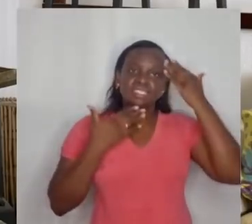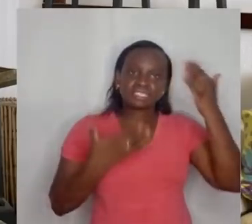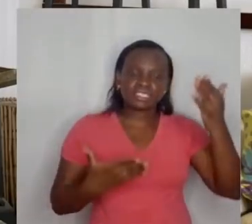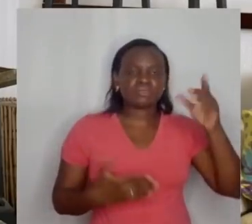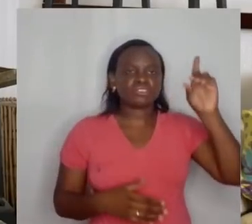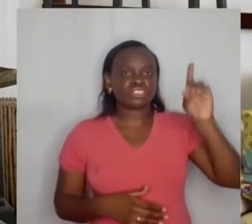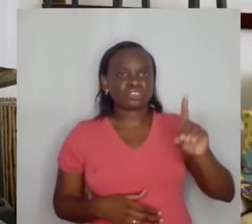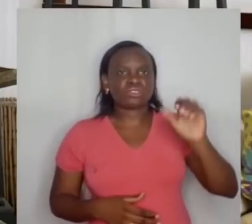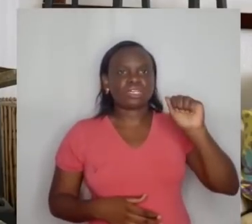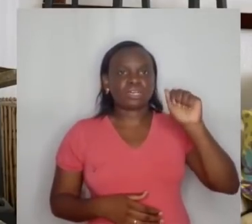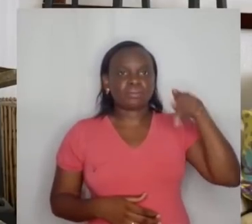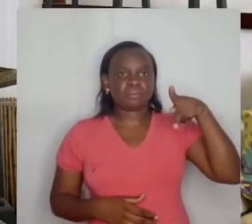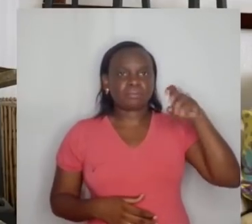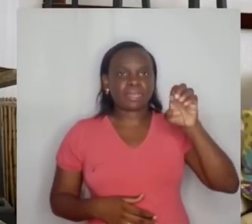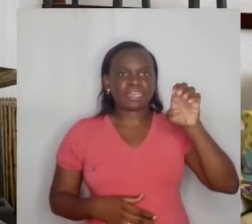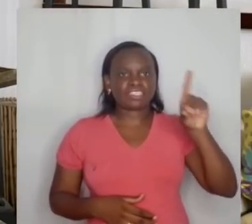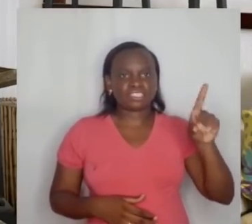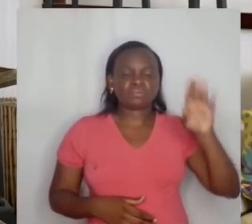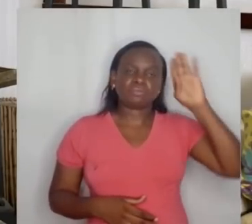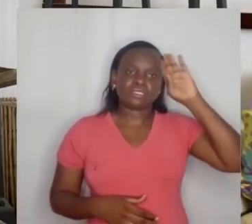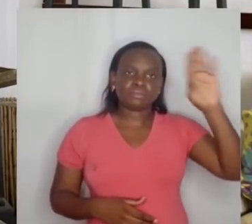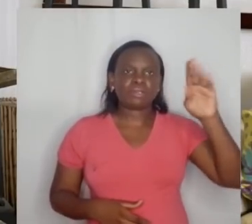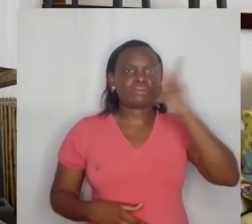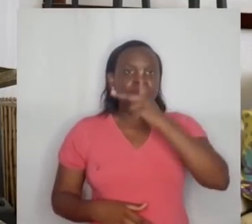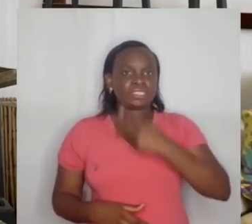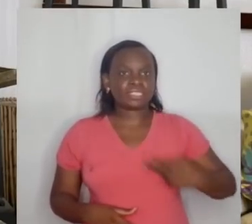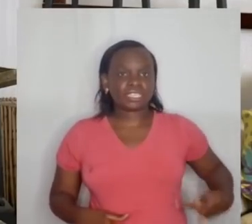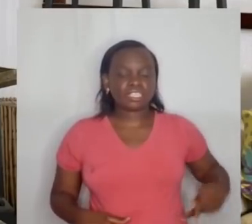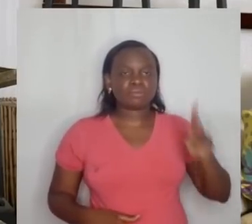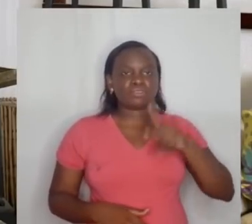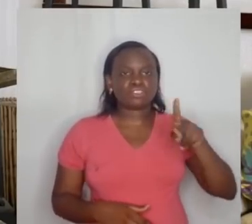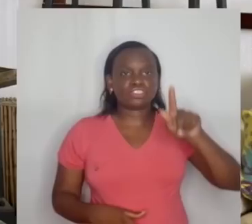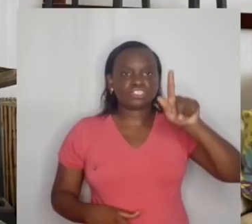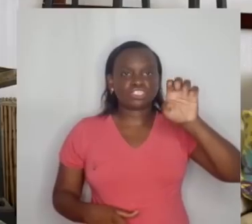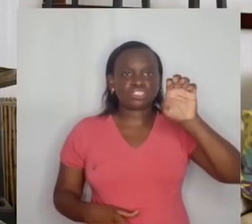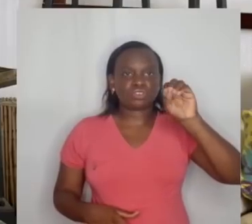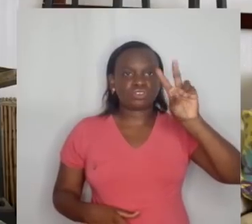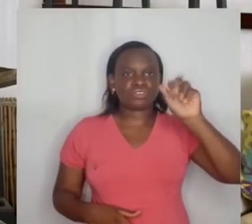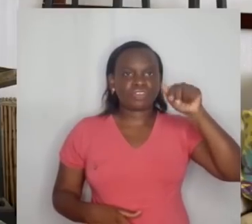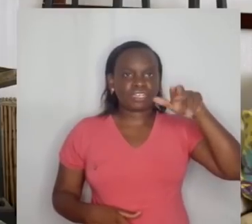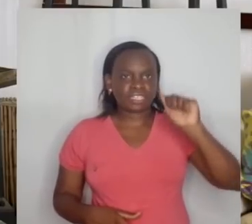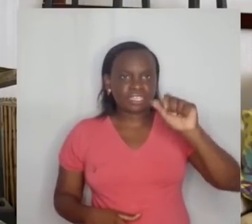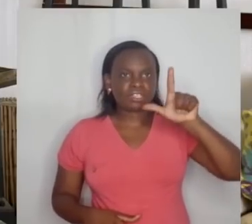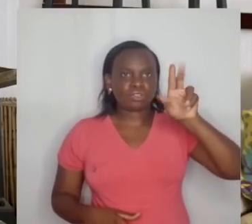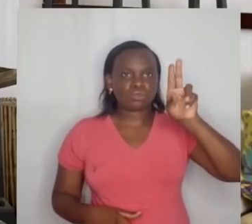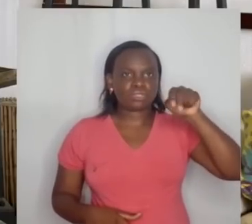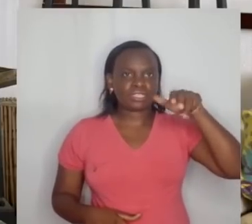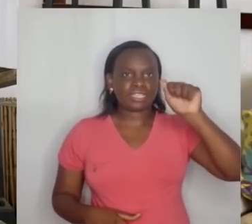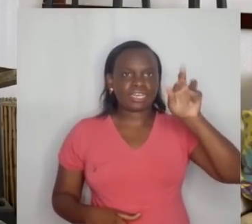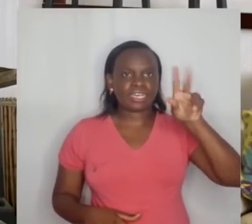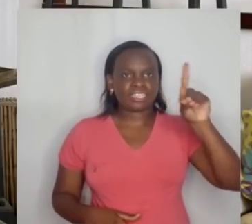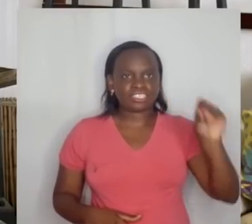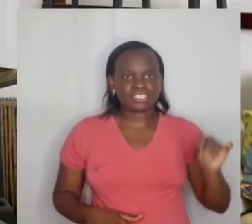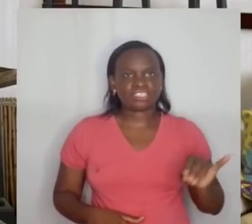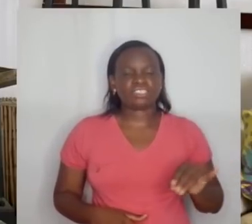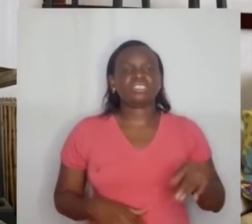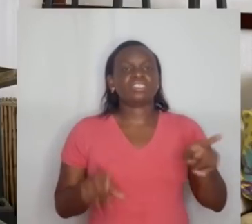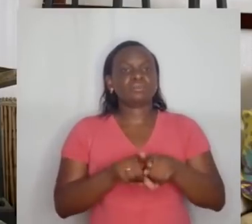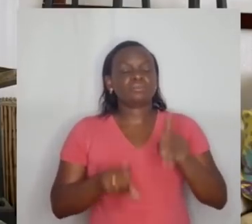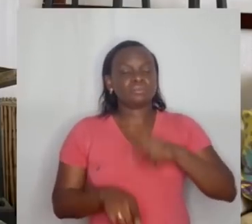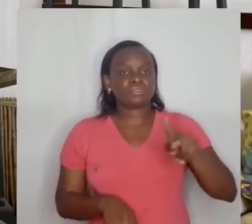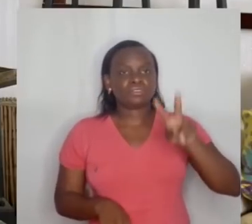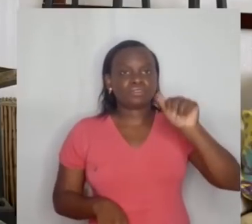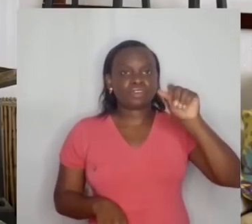Agradecemos a diretoria da Amped, em especial a sua presidente, a professora Giovanna Lunardi, a professora